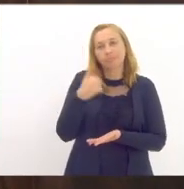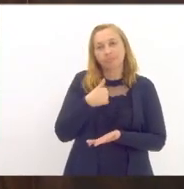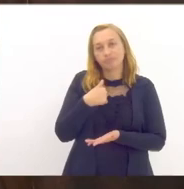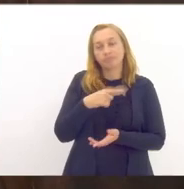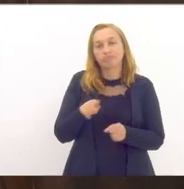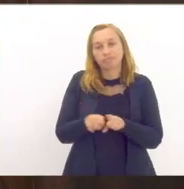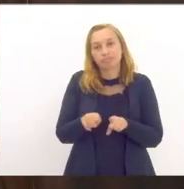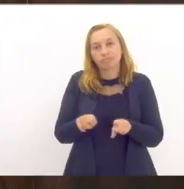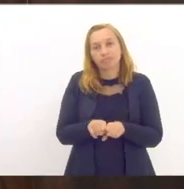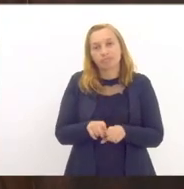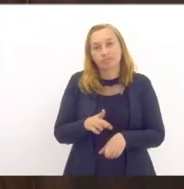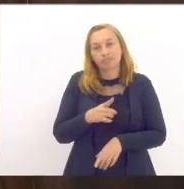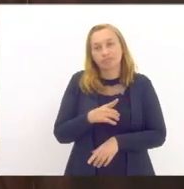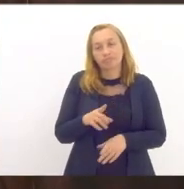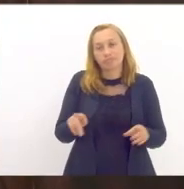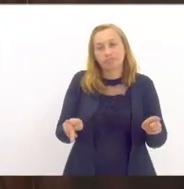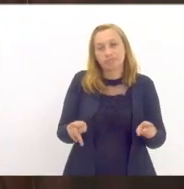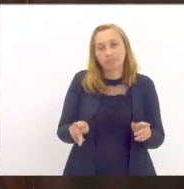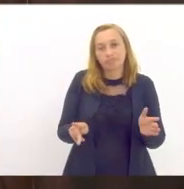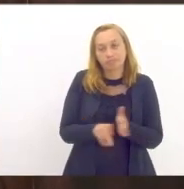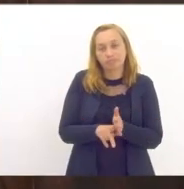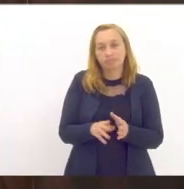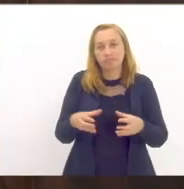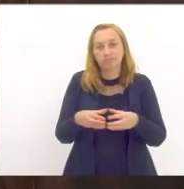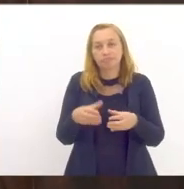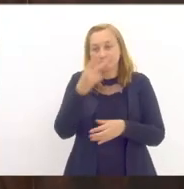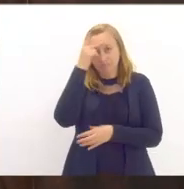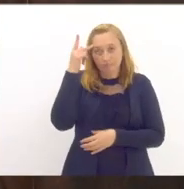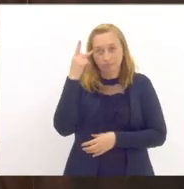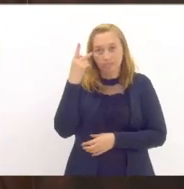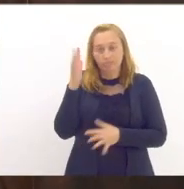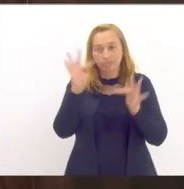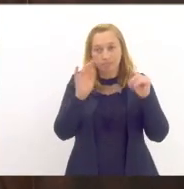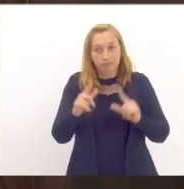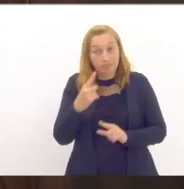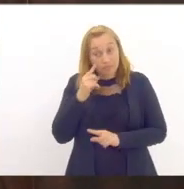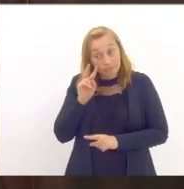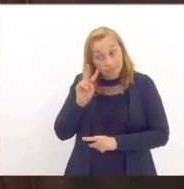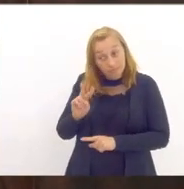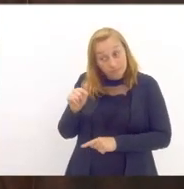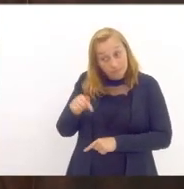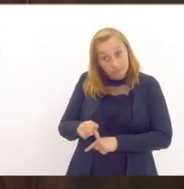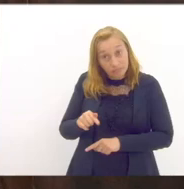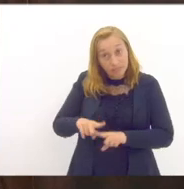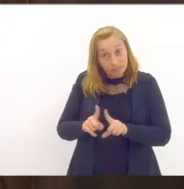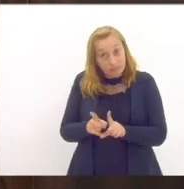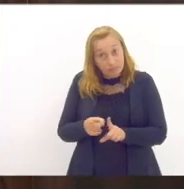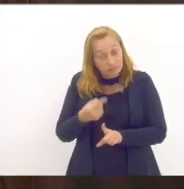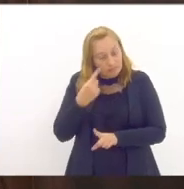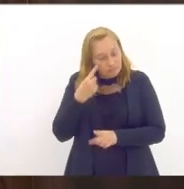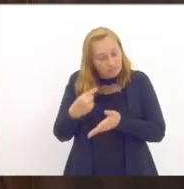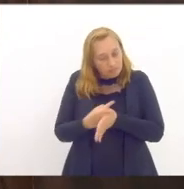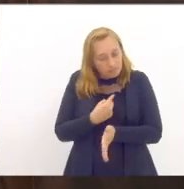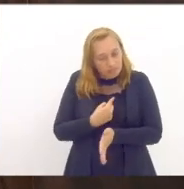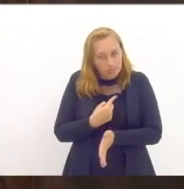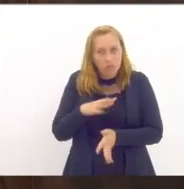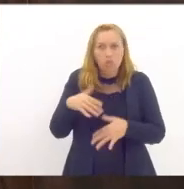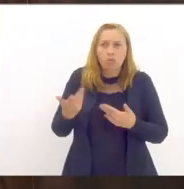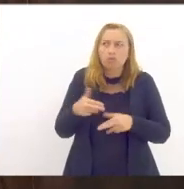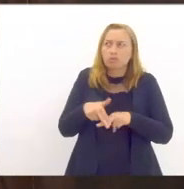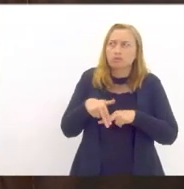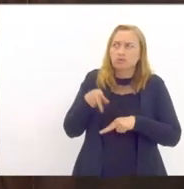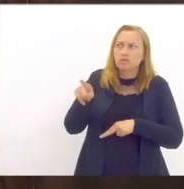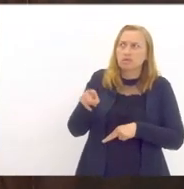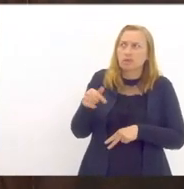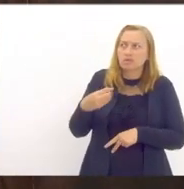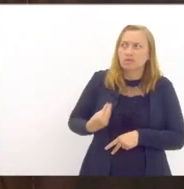faço parte desse grupo de pessoas que ficava feliz de te ver aqui, mas ficava me perguntando qual era o motivo